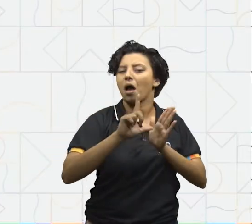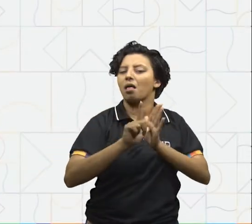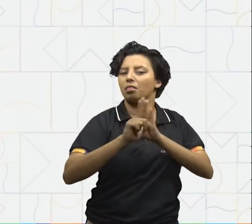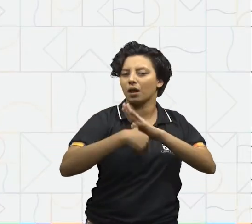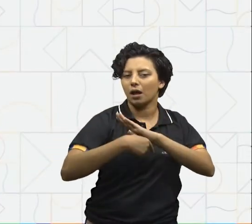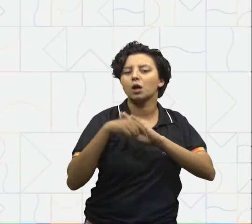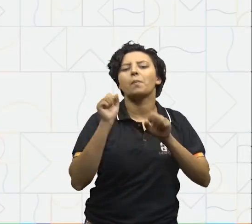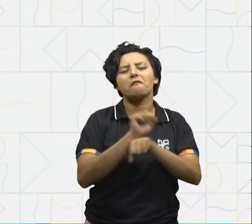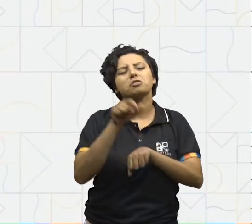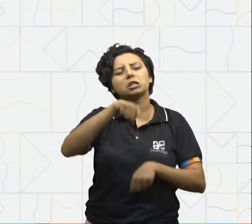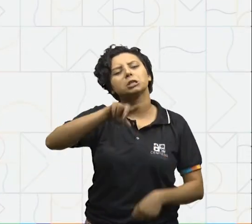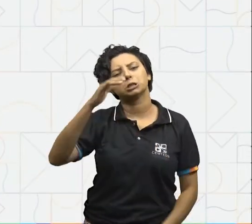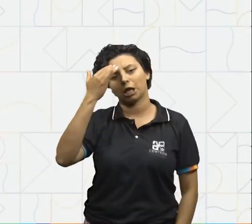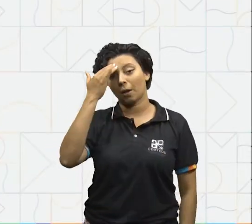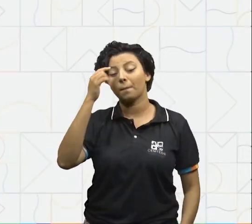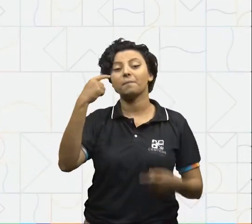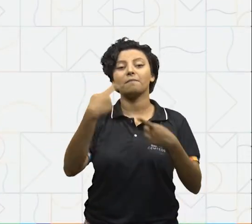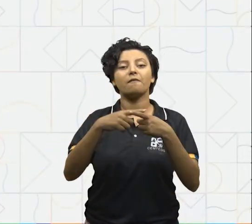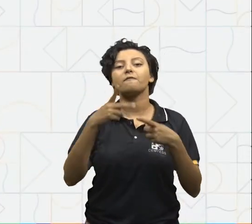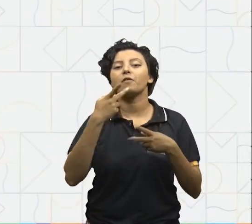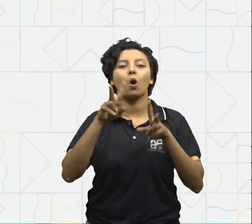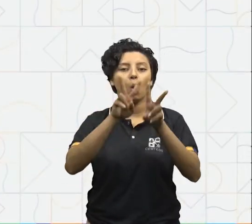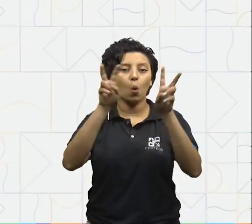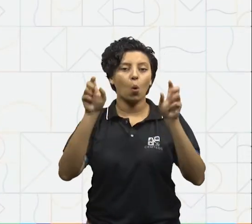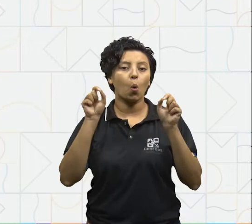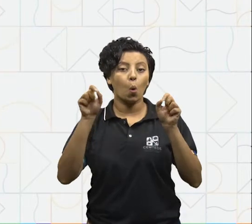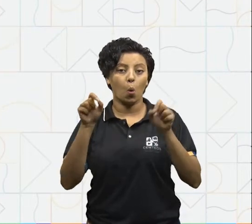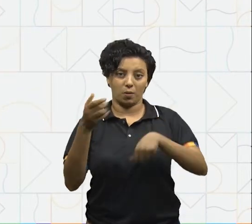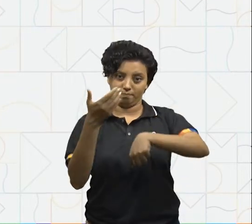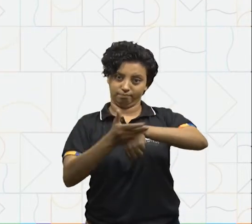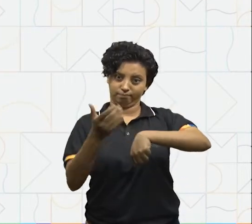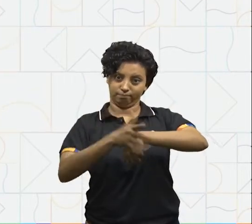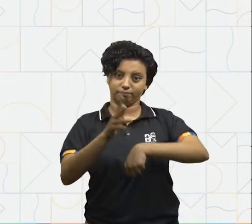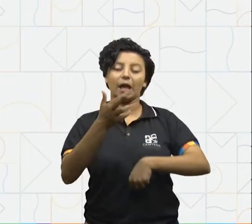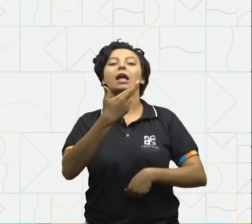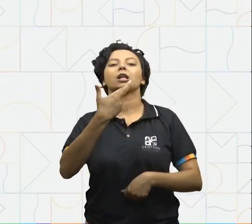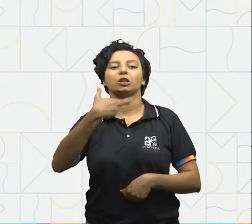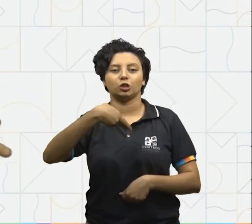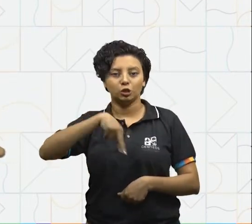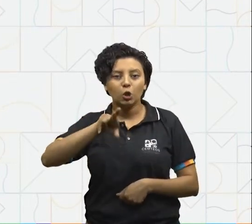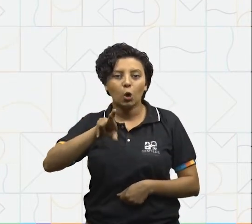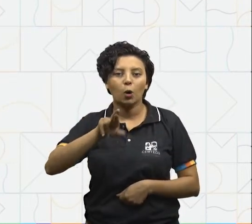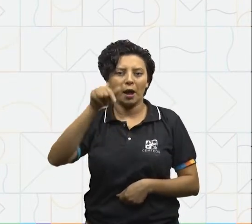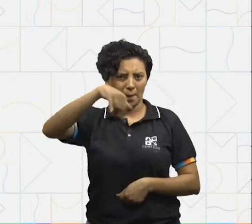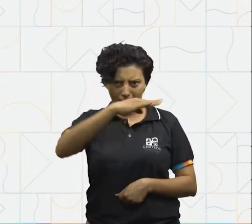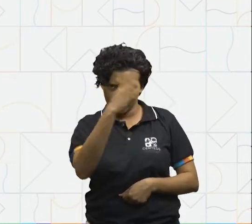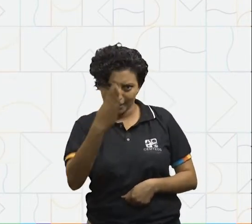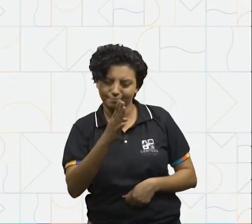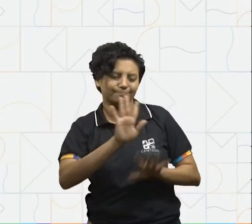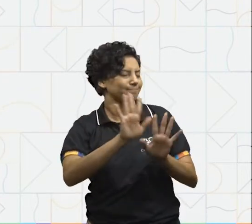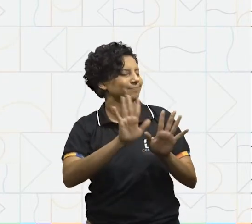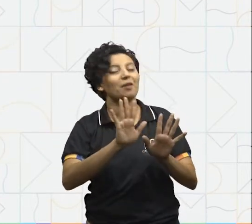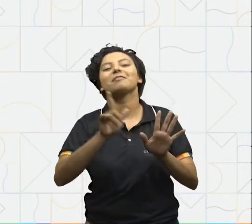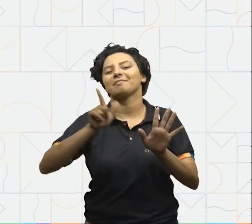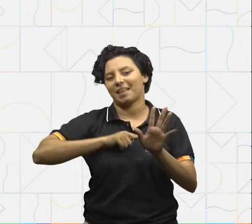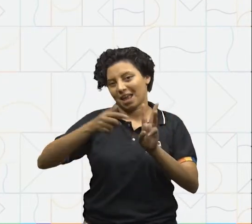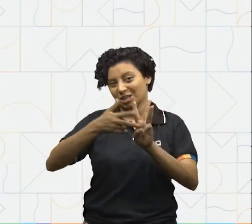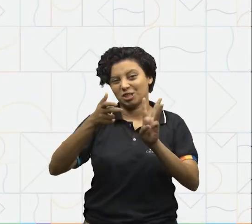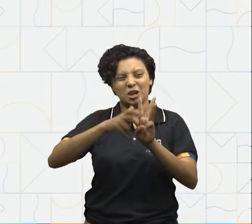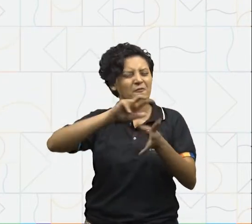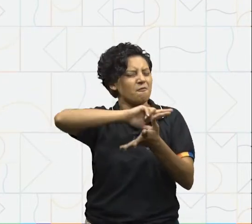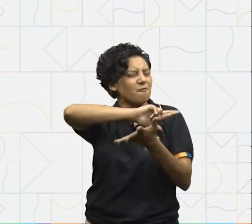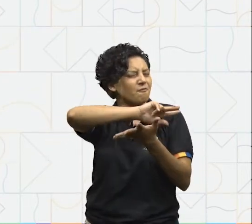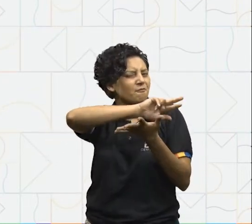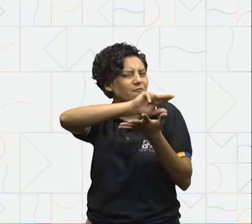porque hoje vamos falar sobre a religiosidade indígena, mas não só do Brasil. Afinal, temos indígenas em todas